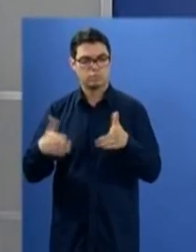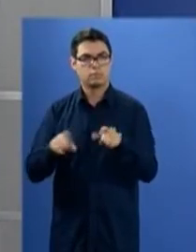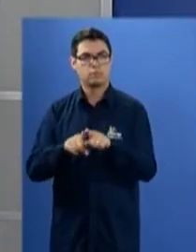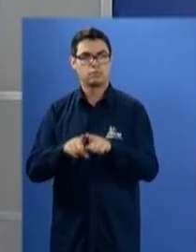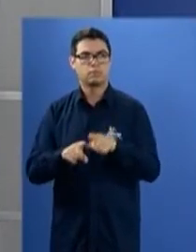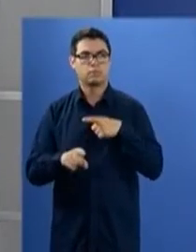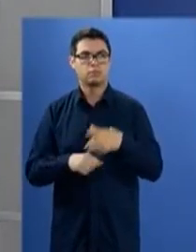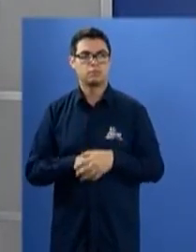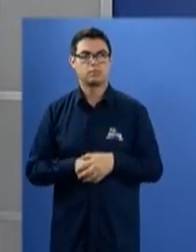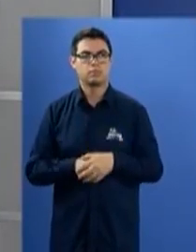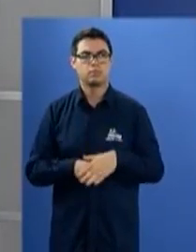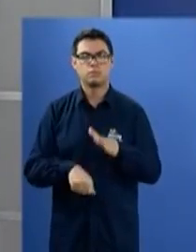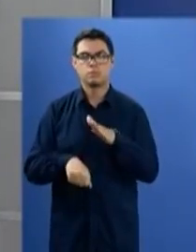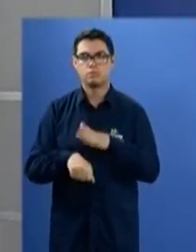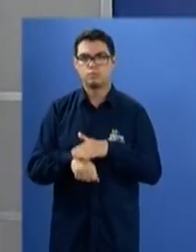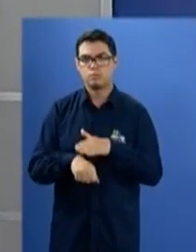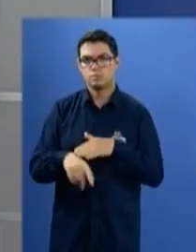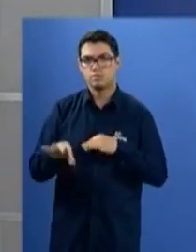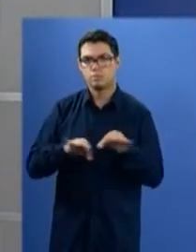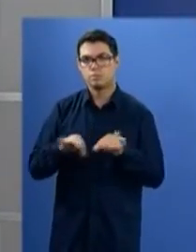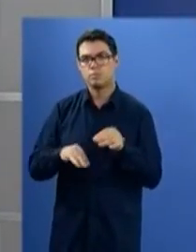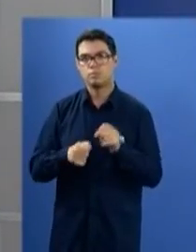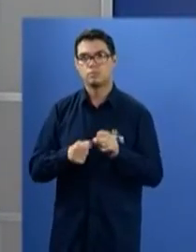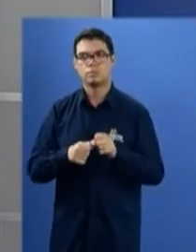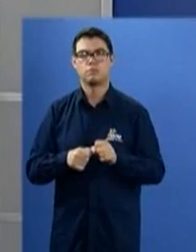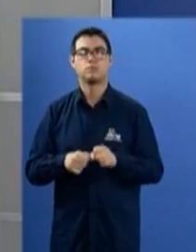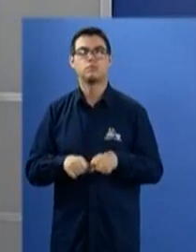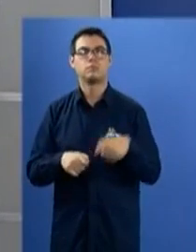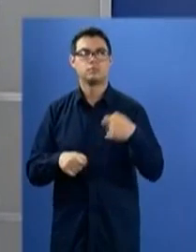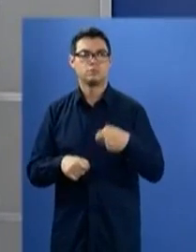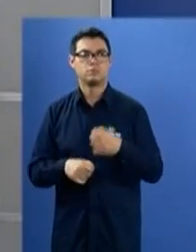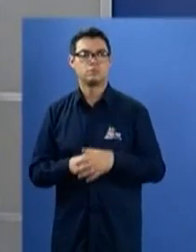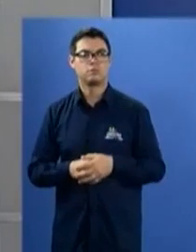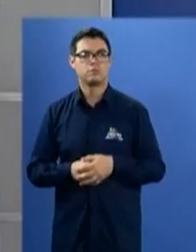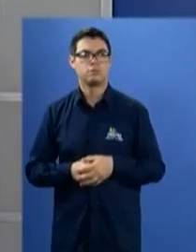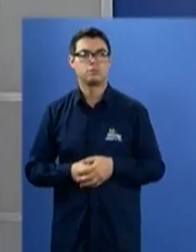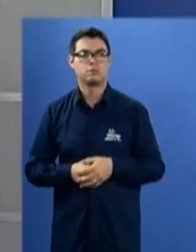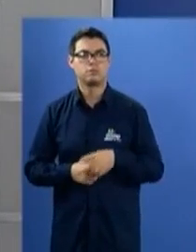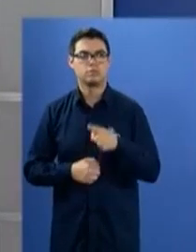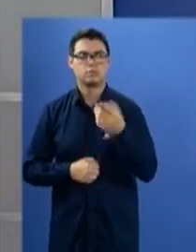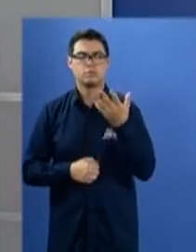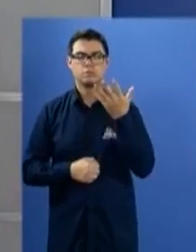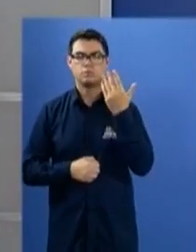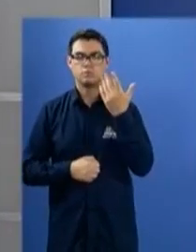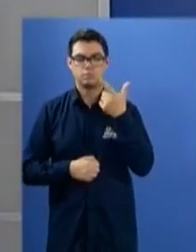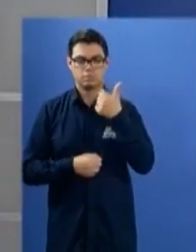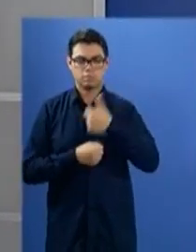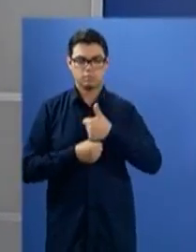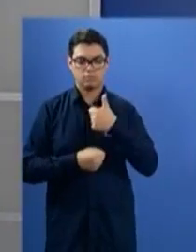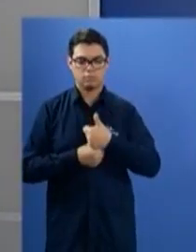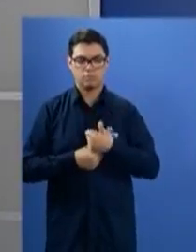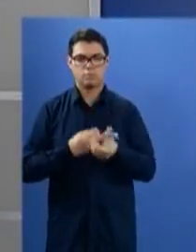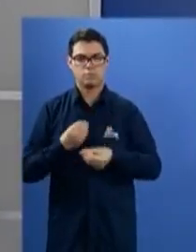produção, no tempo planejado de operação. Então, lá o gestor ou o pessoal que